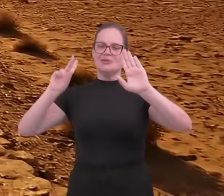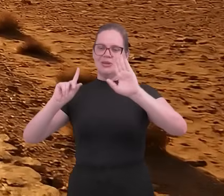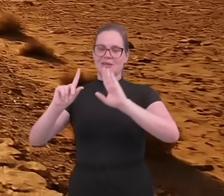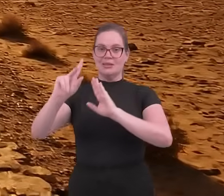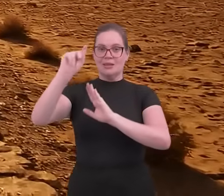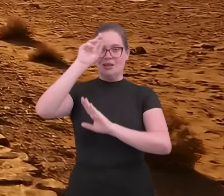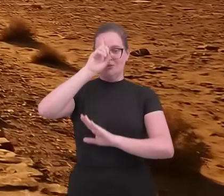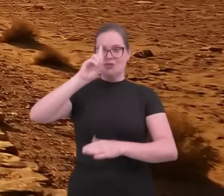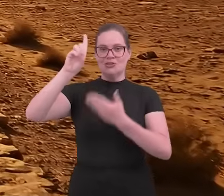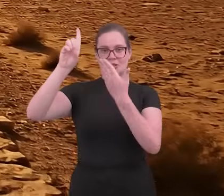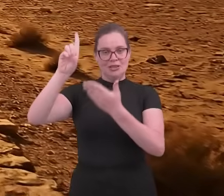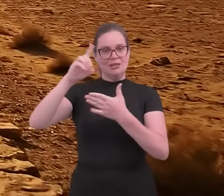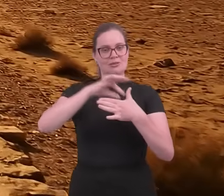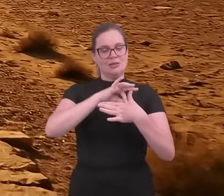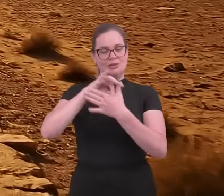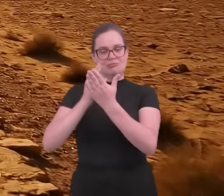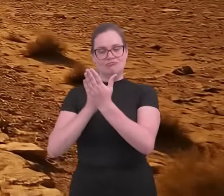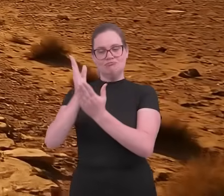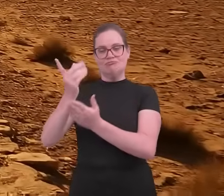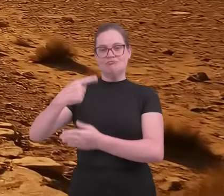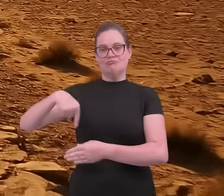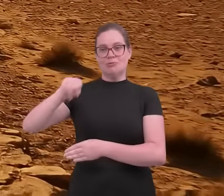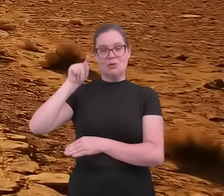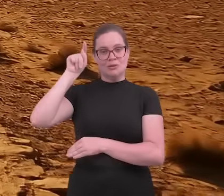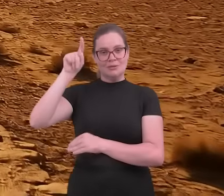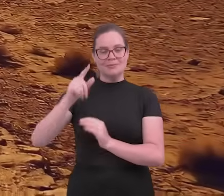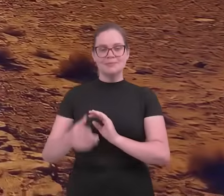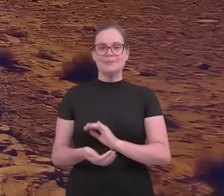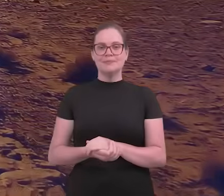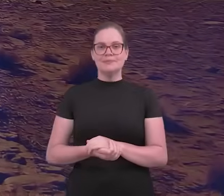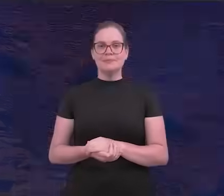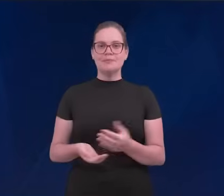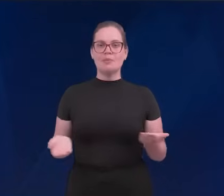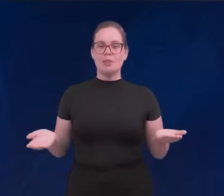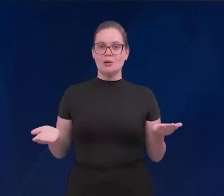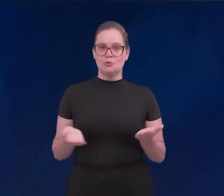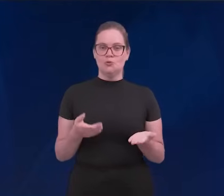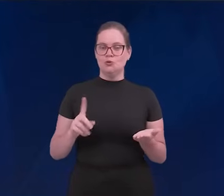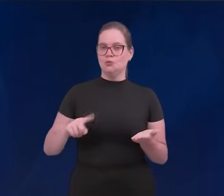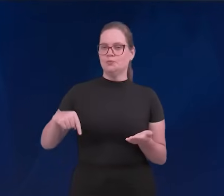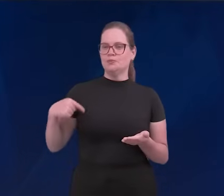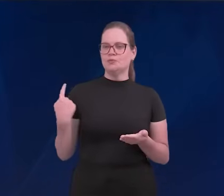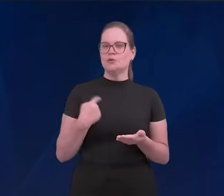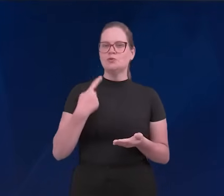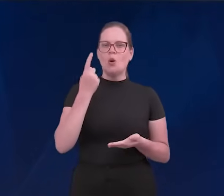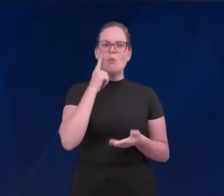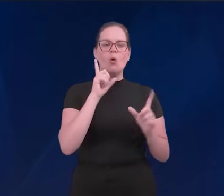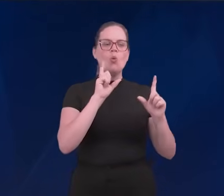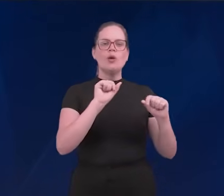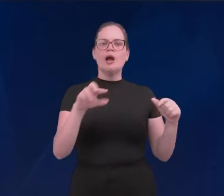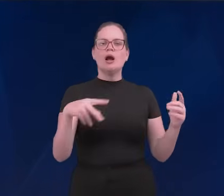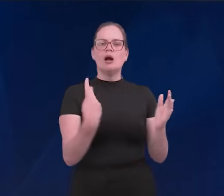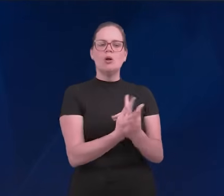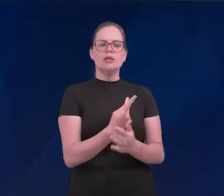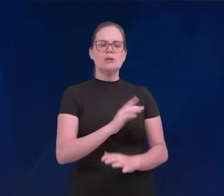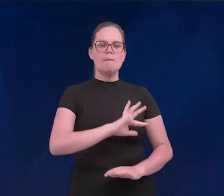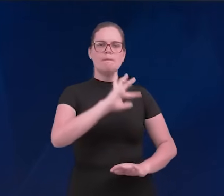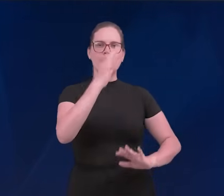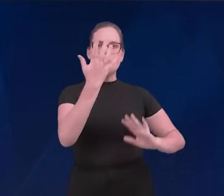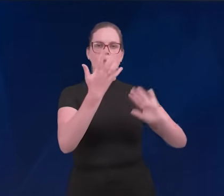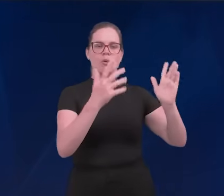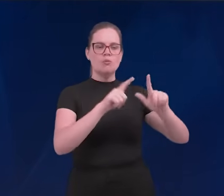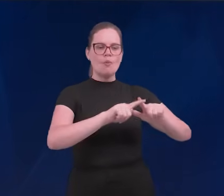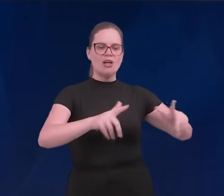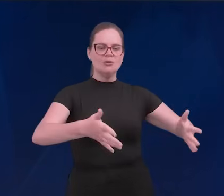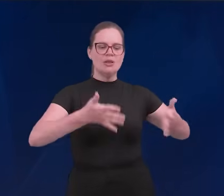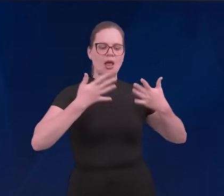onde Deus está nos conduzindo. Neste estudo, conheceremos os fatos relacionados à caminhada de Deus